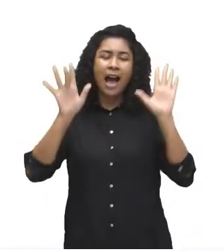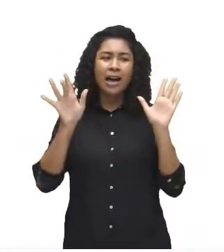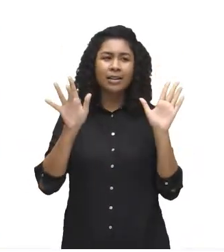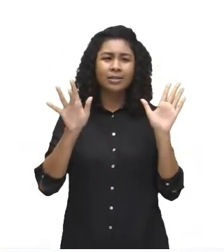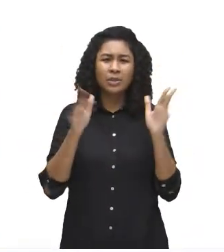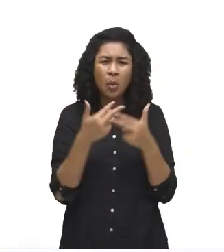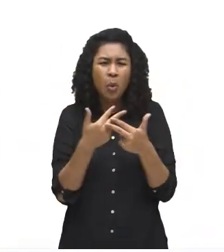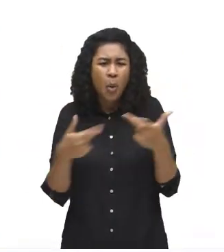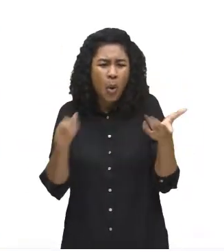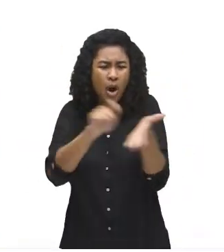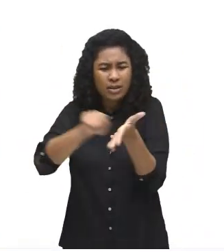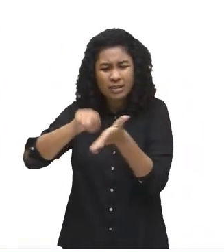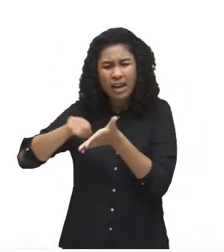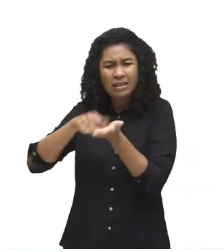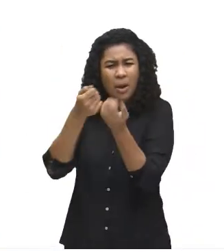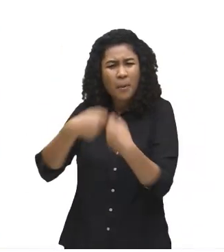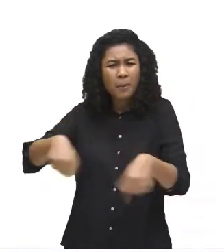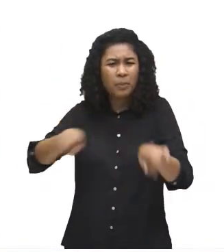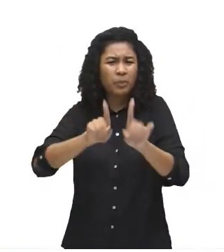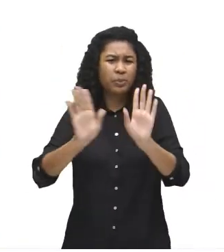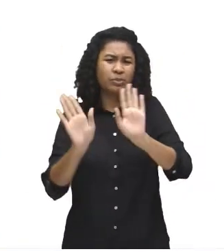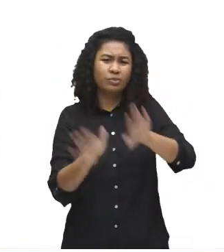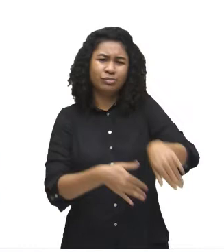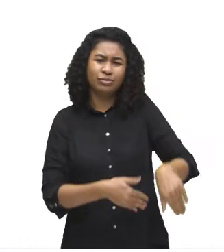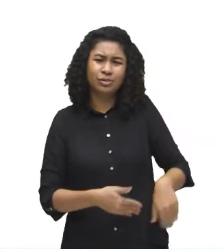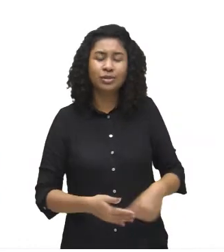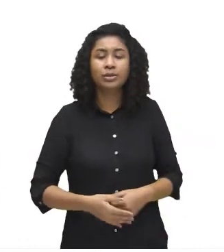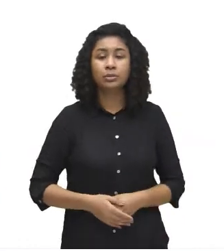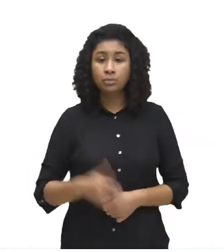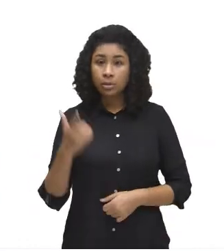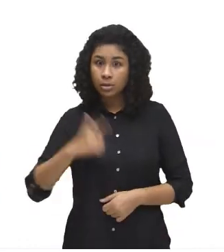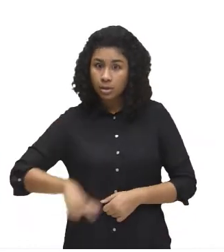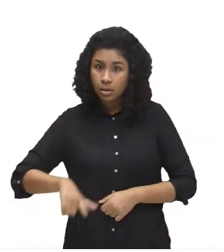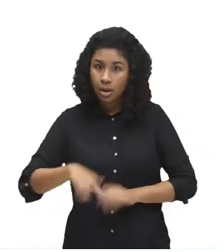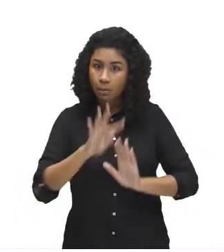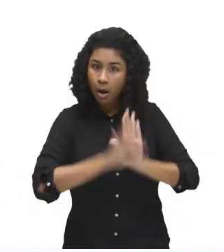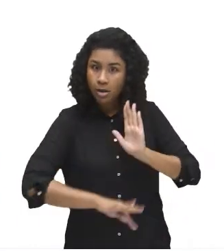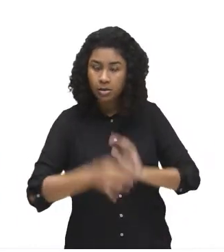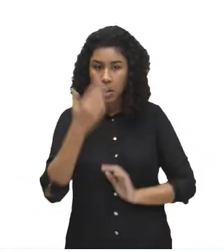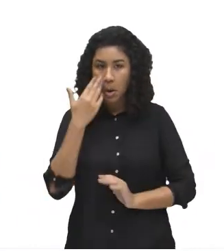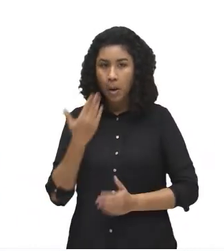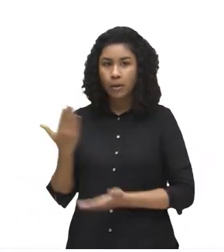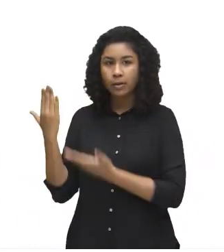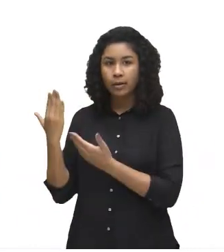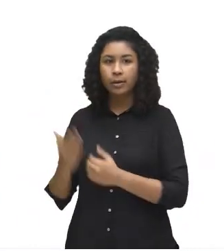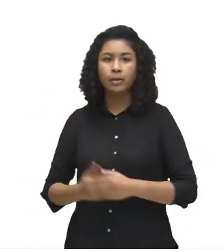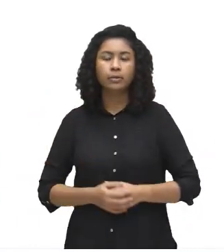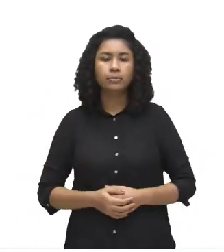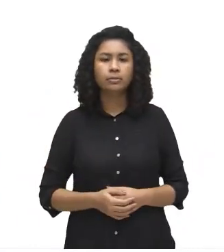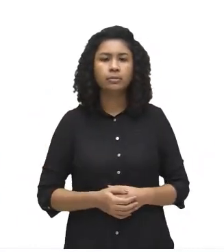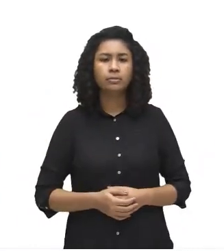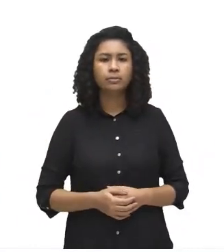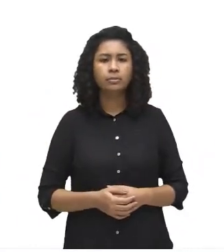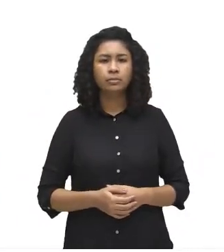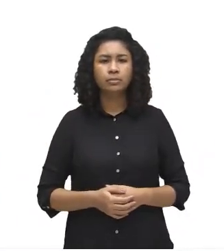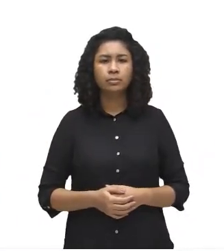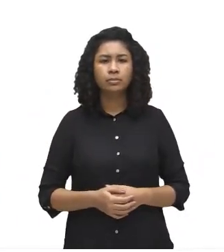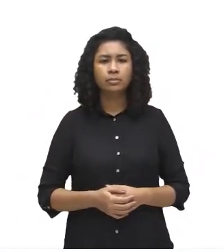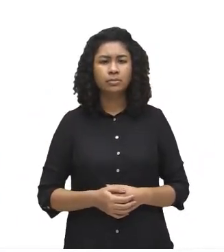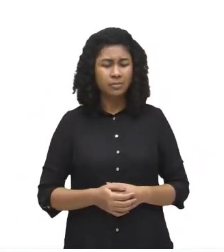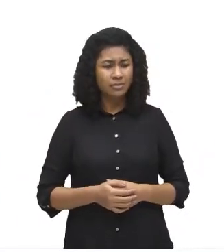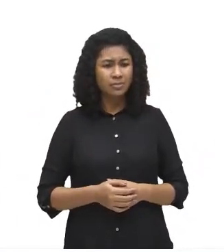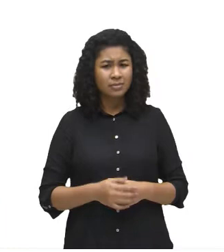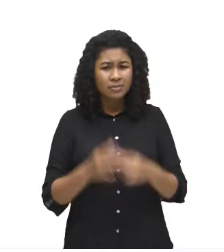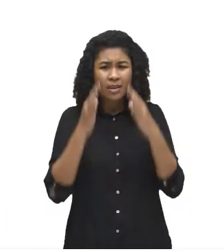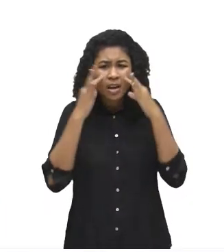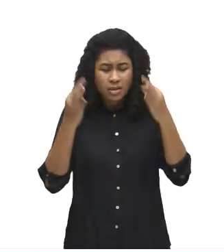Olha que lindo. E tem mais ainda, diz assim, olha. Deixa o presente, não fales. Não me expliques